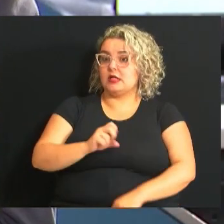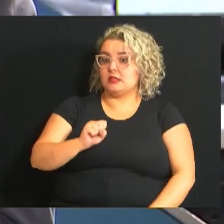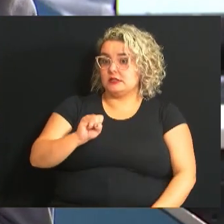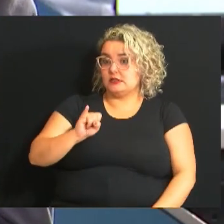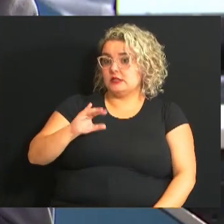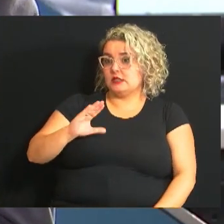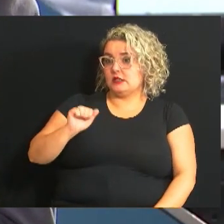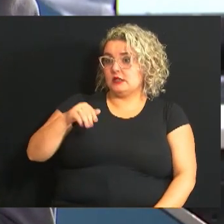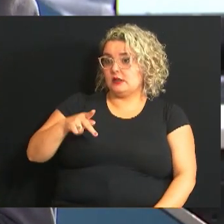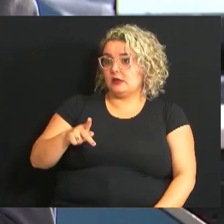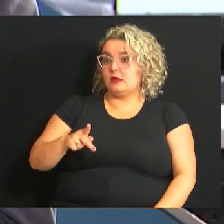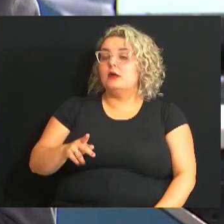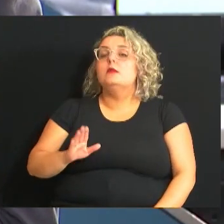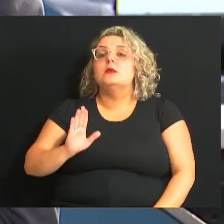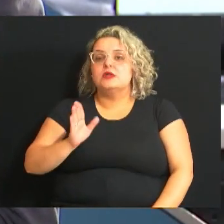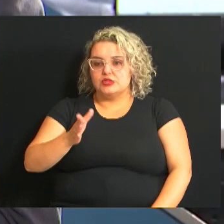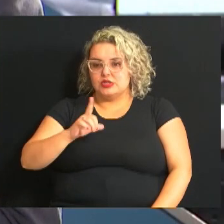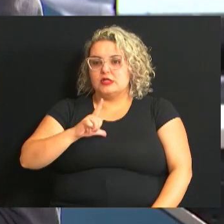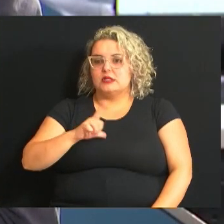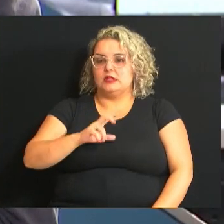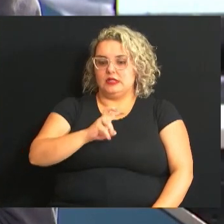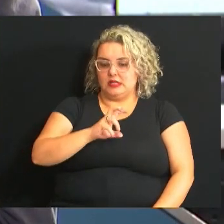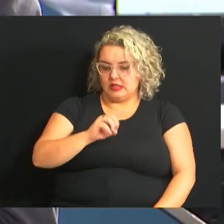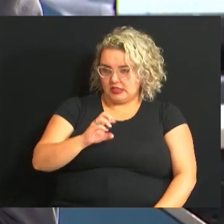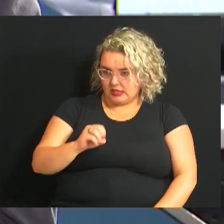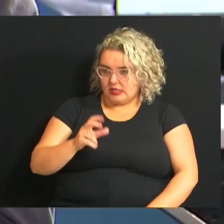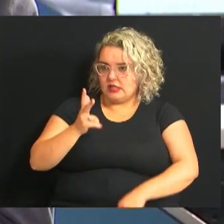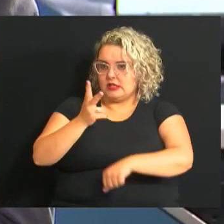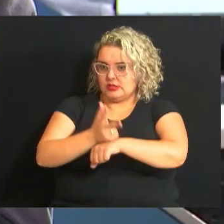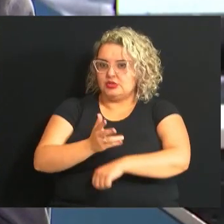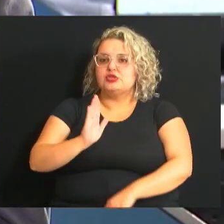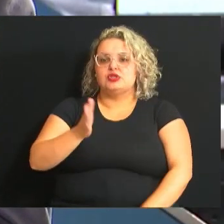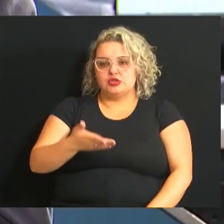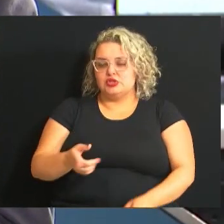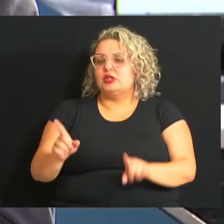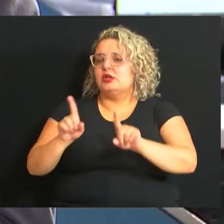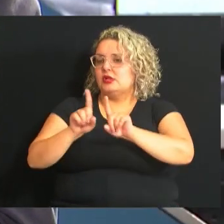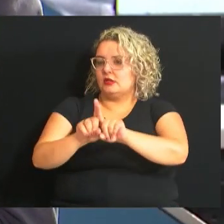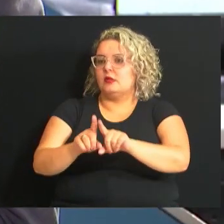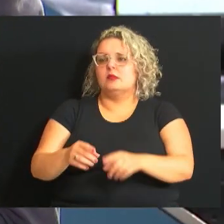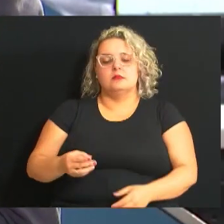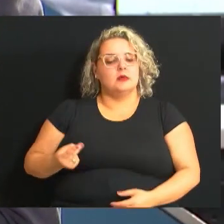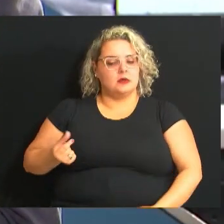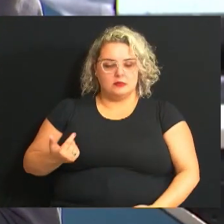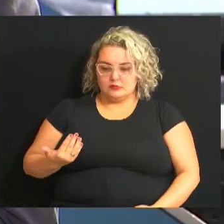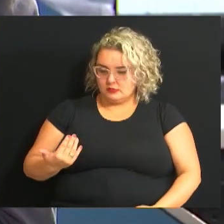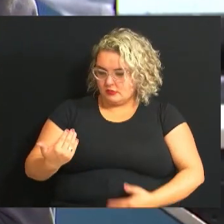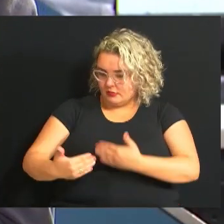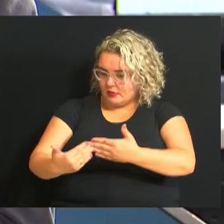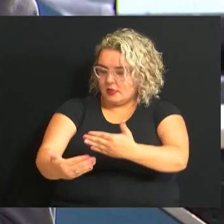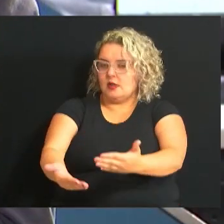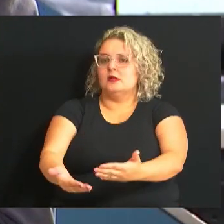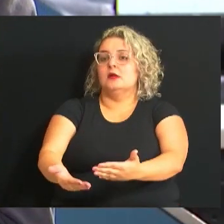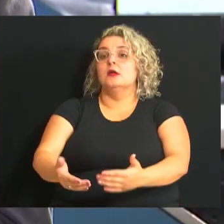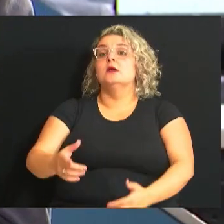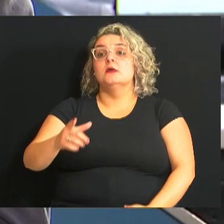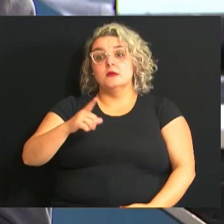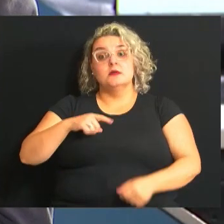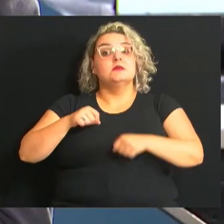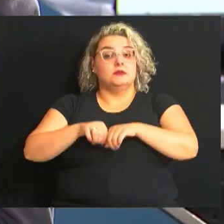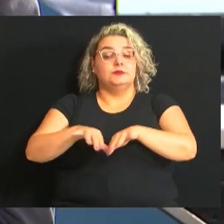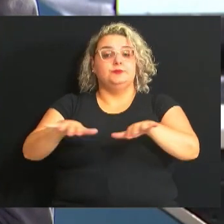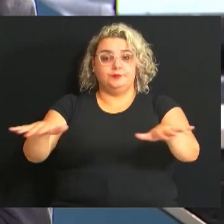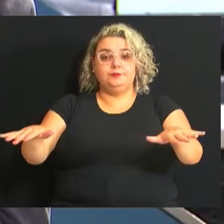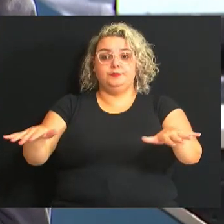Sincamp já possui cerca de 500 câmeras, que já fazia parte da Sincamp durante todos esses anos. Isso tem sido ampliado na medida do